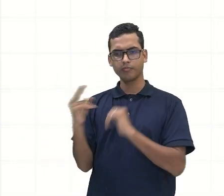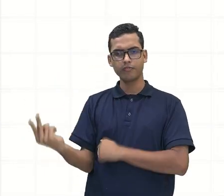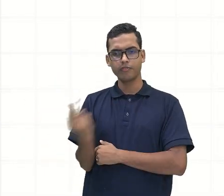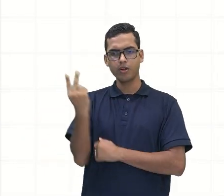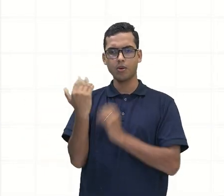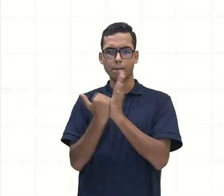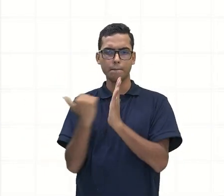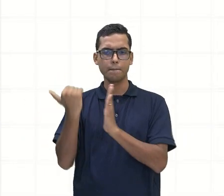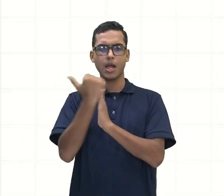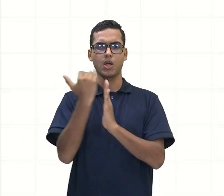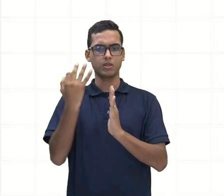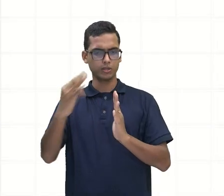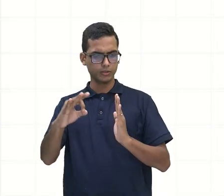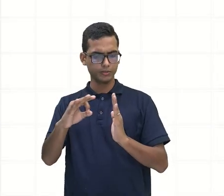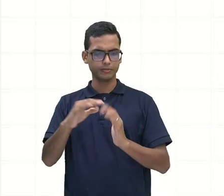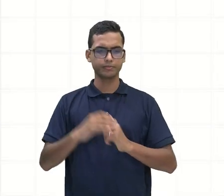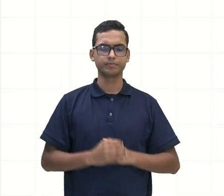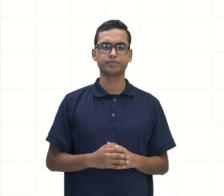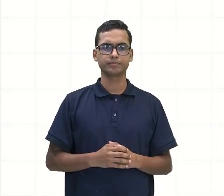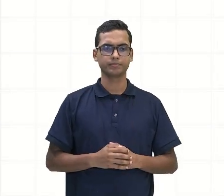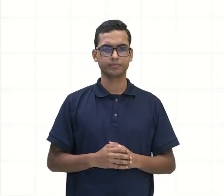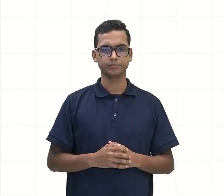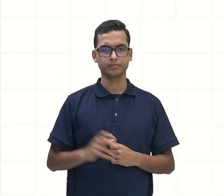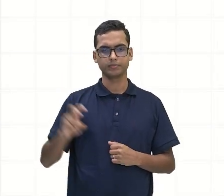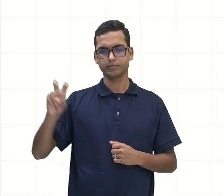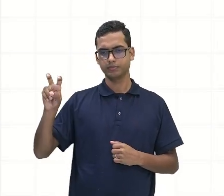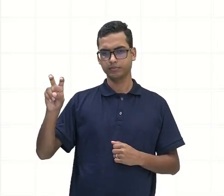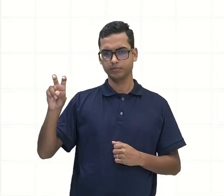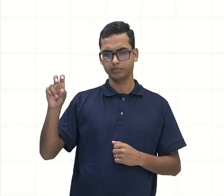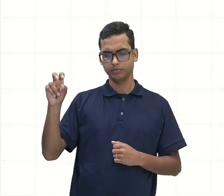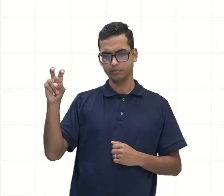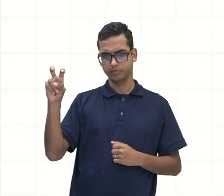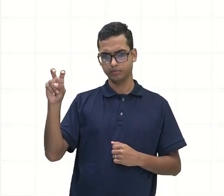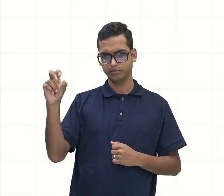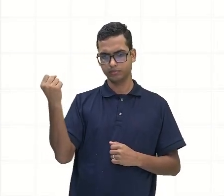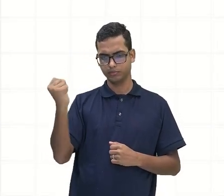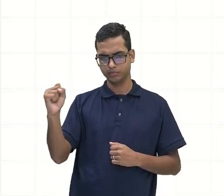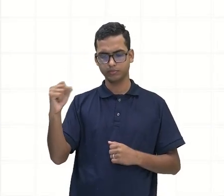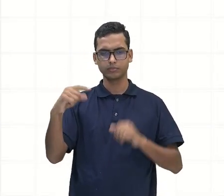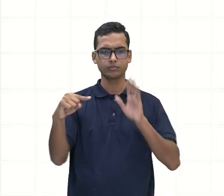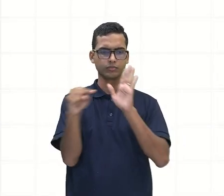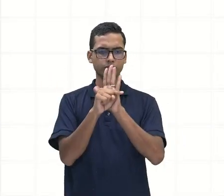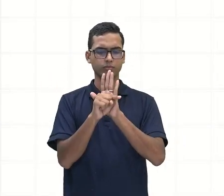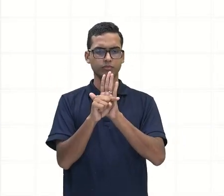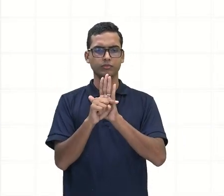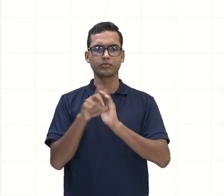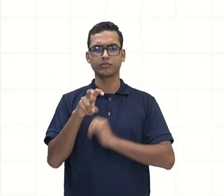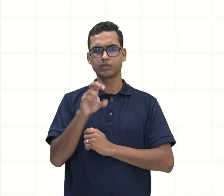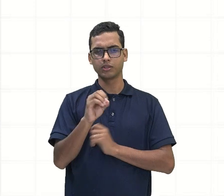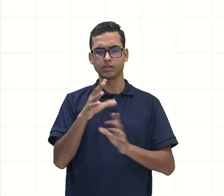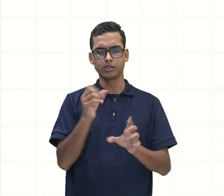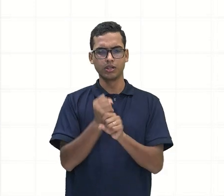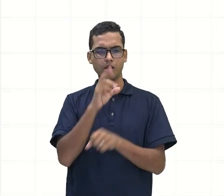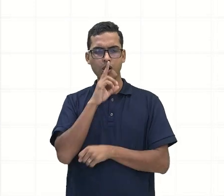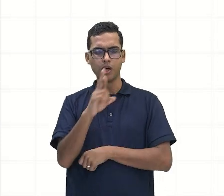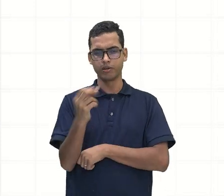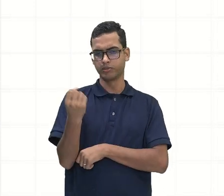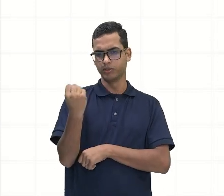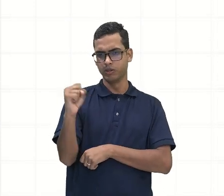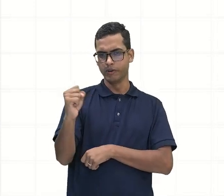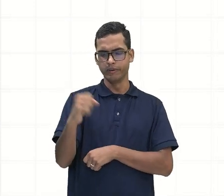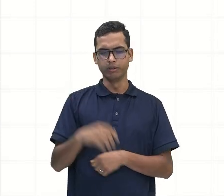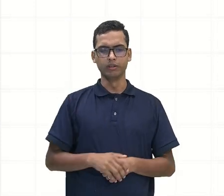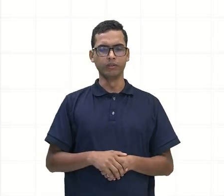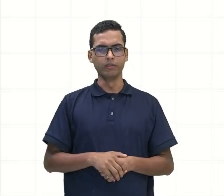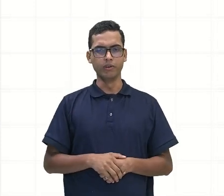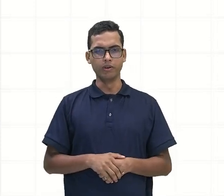Então, 58 menos 50 é 8. E quem tem o maior